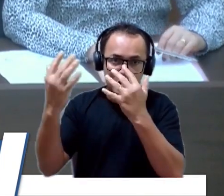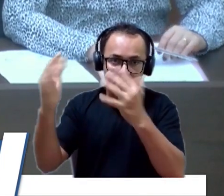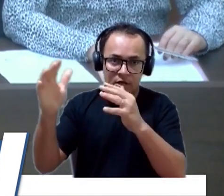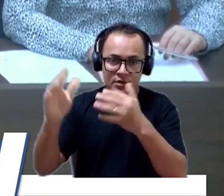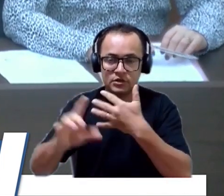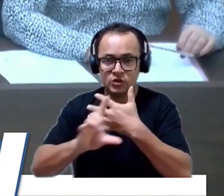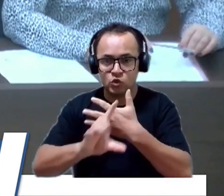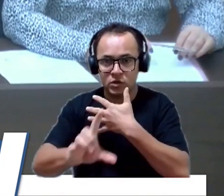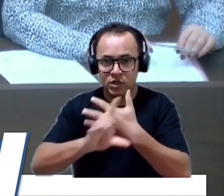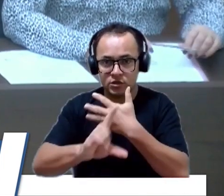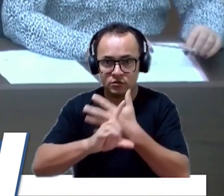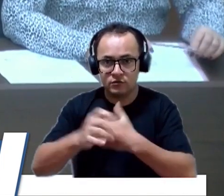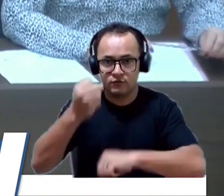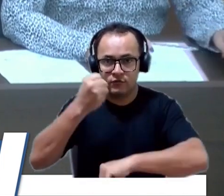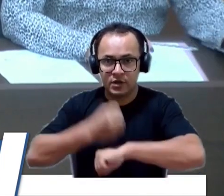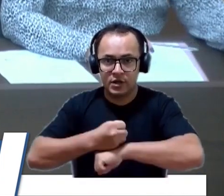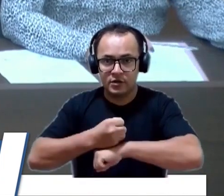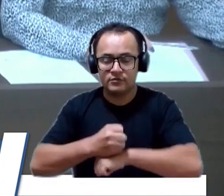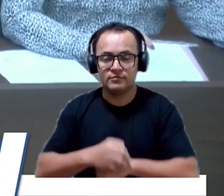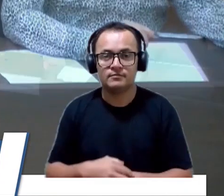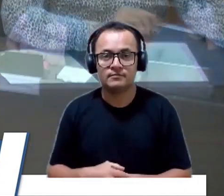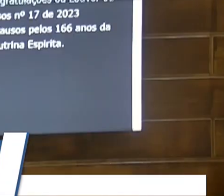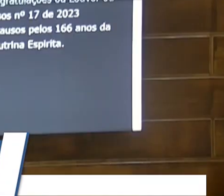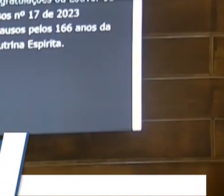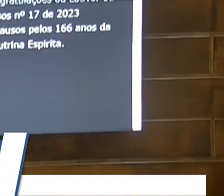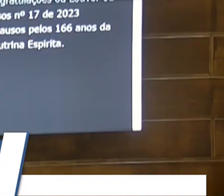Legislativo francano.